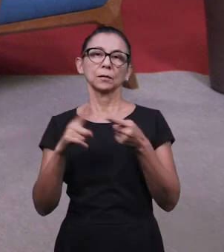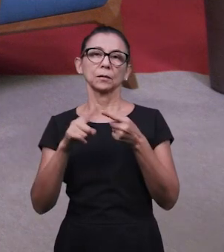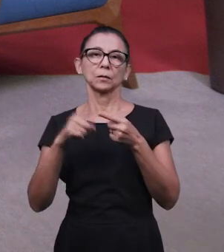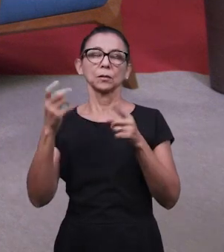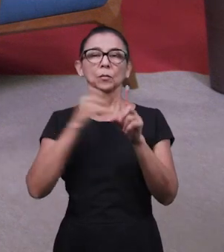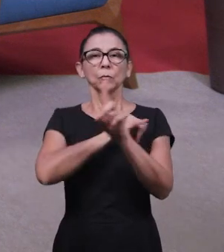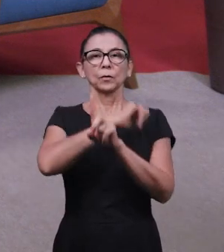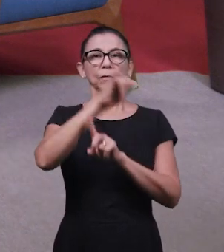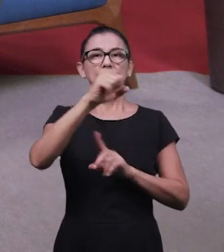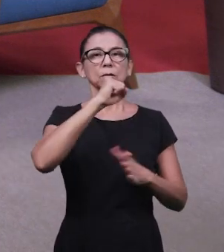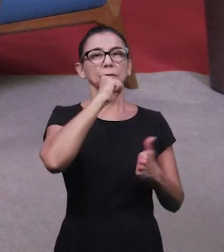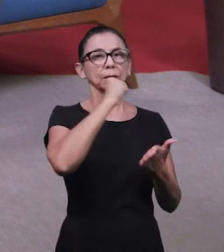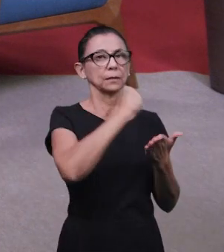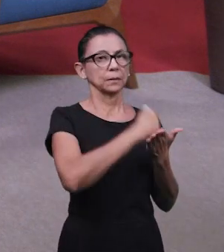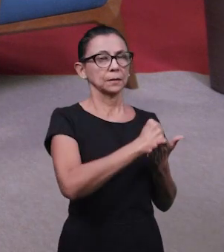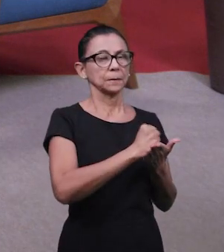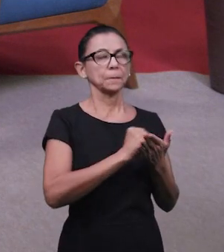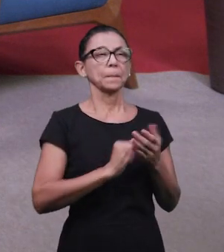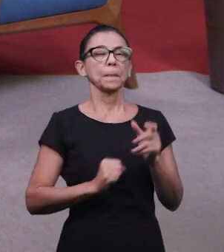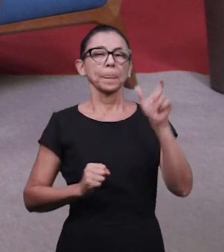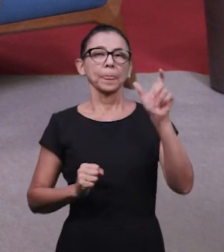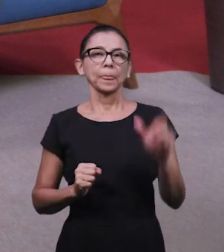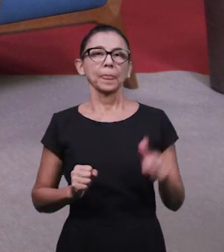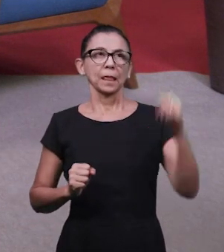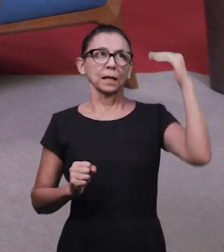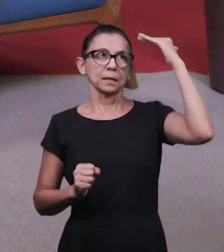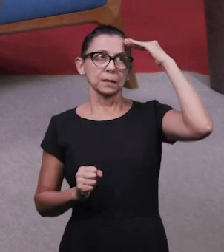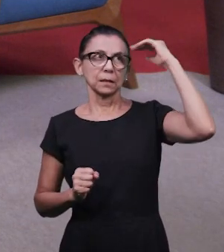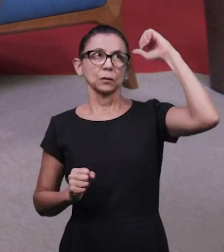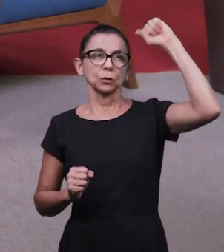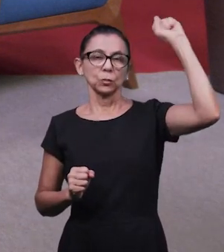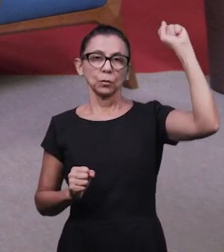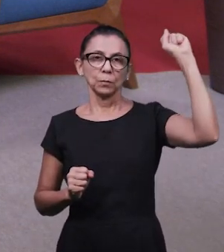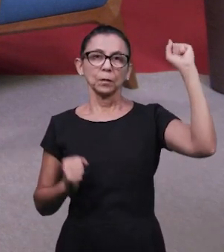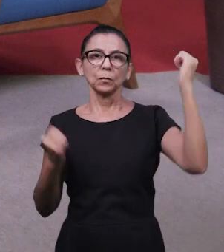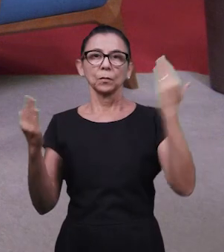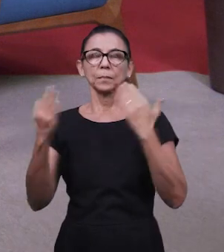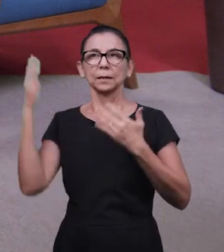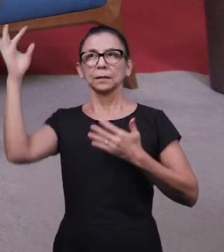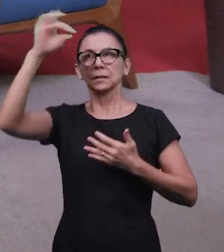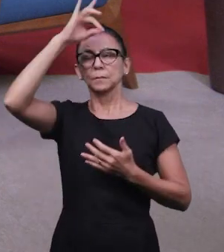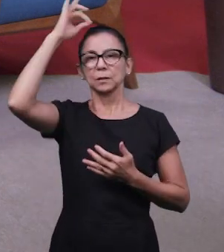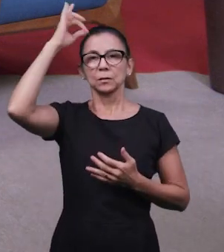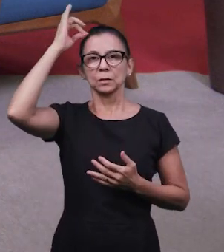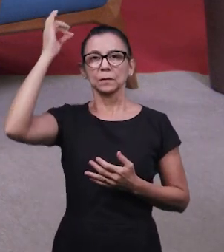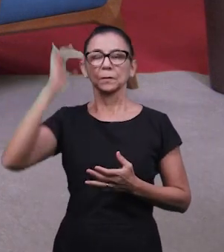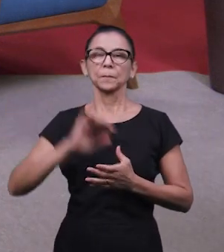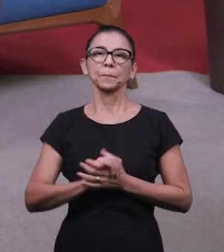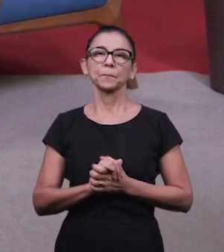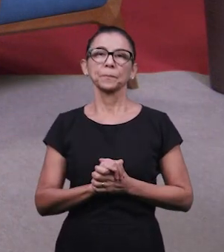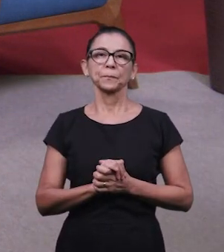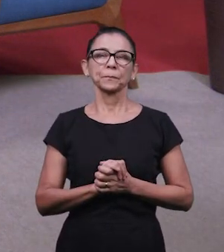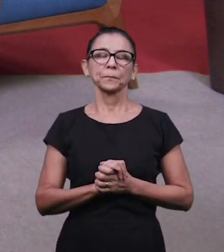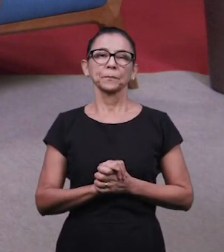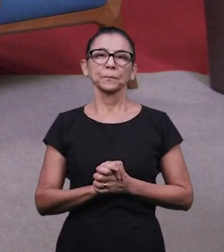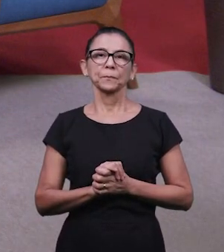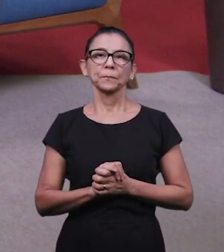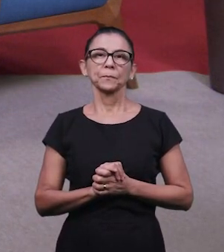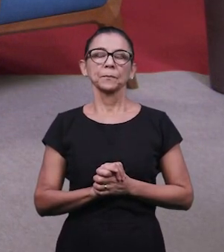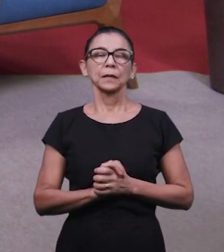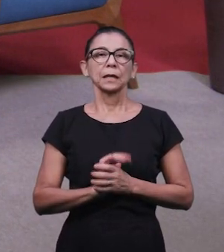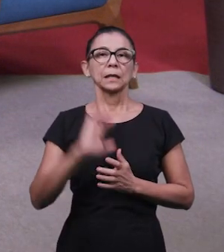pode passar rapidamente por esse assunto para completar. Falamos sobre a operação do Espírito